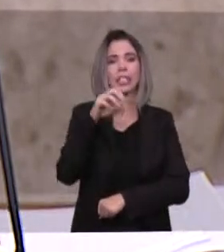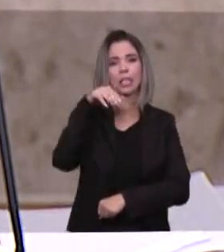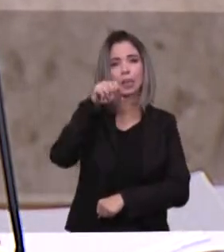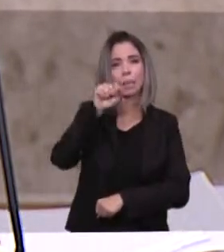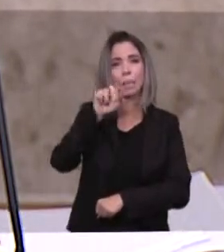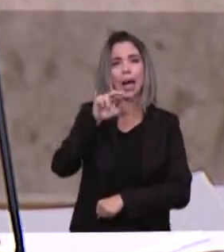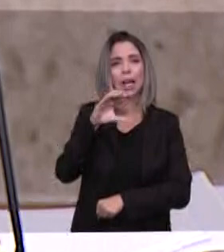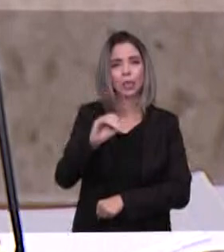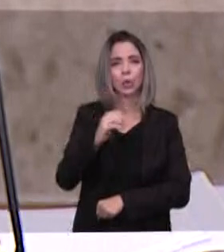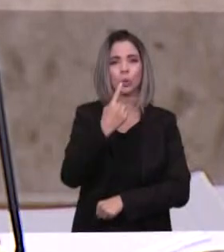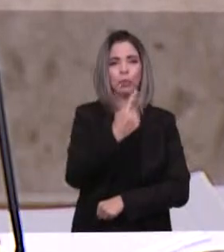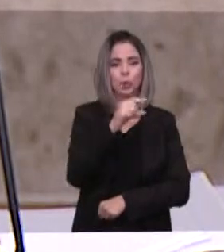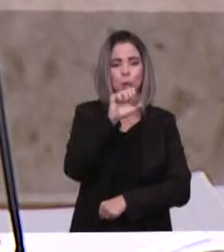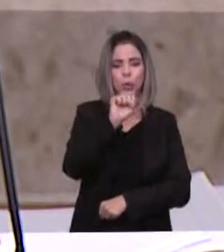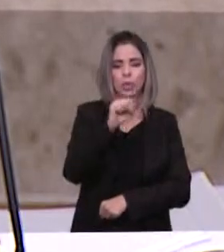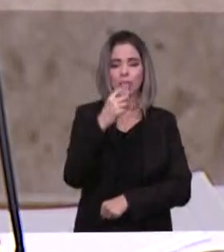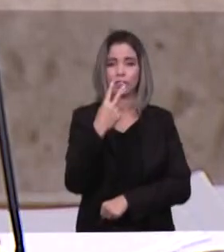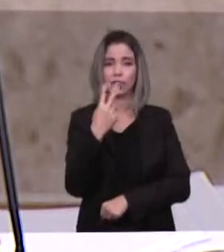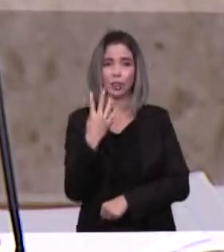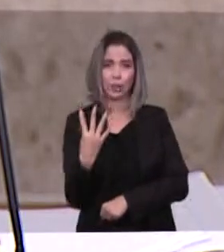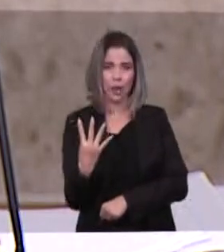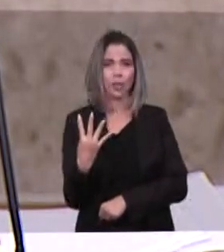de março de 1824.